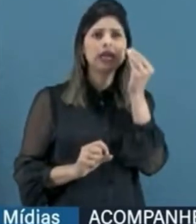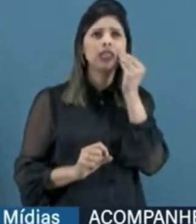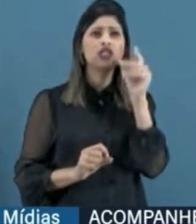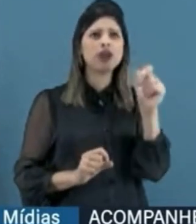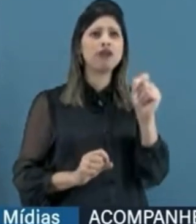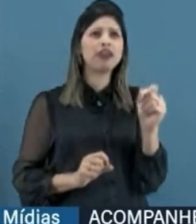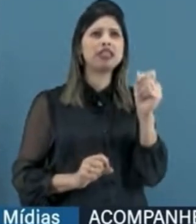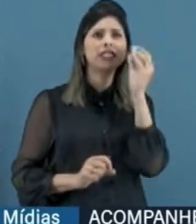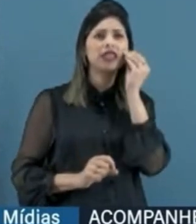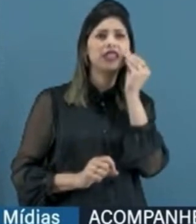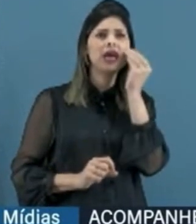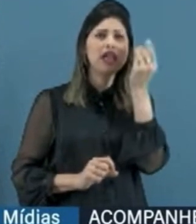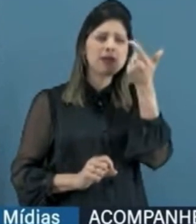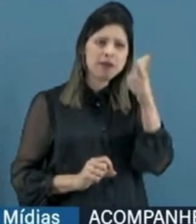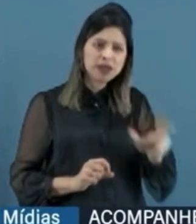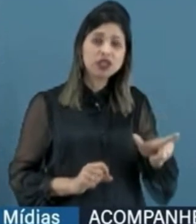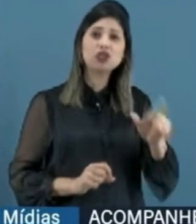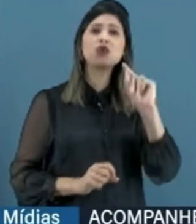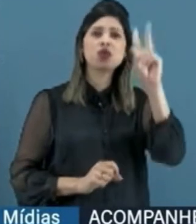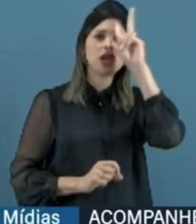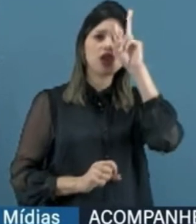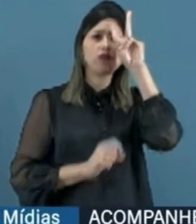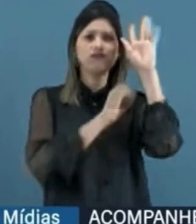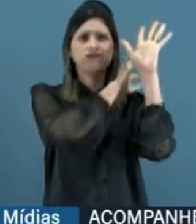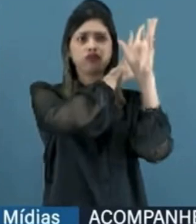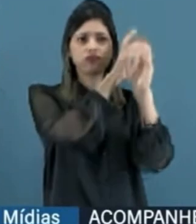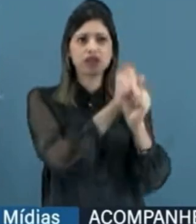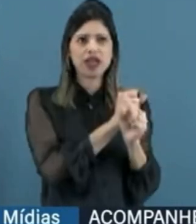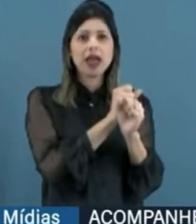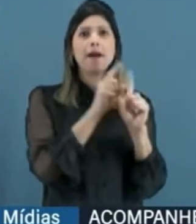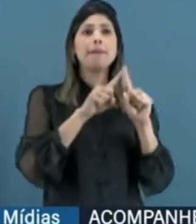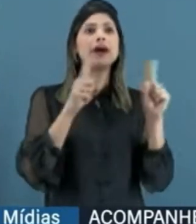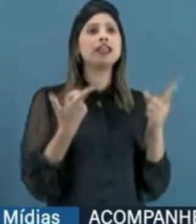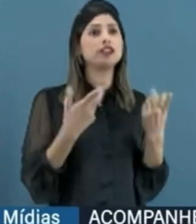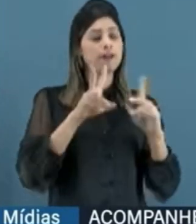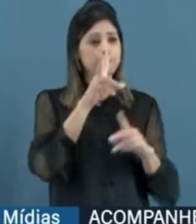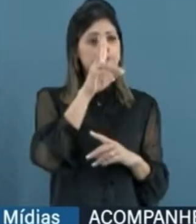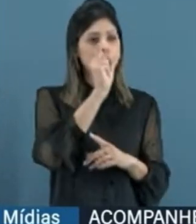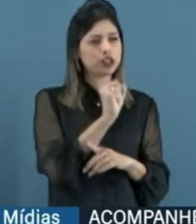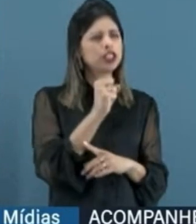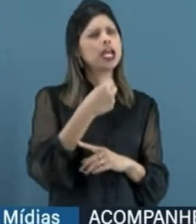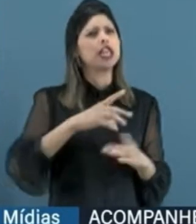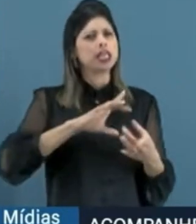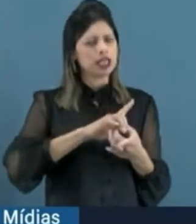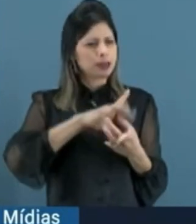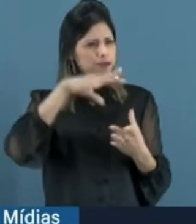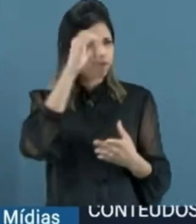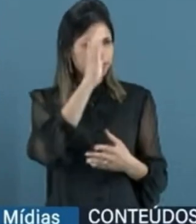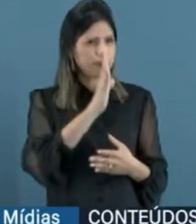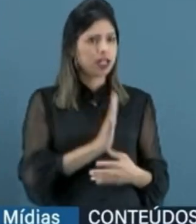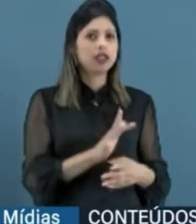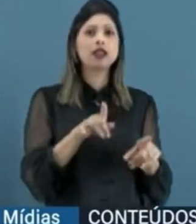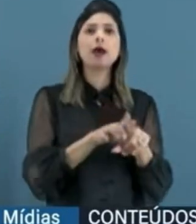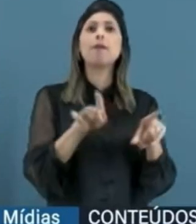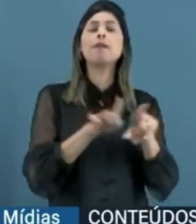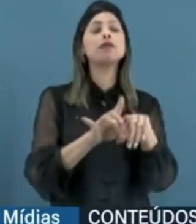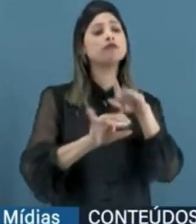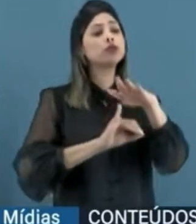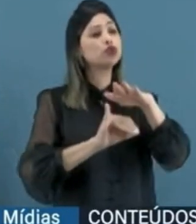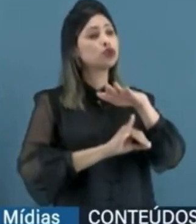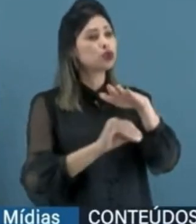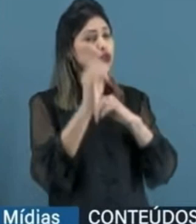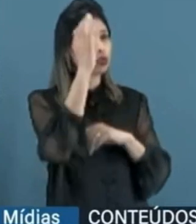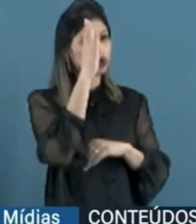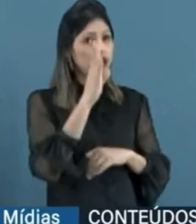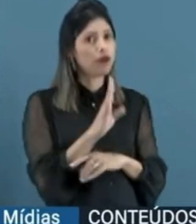repetir a história, mas que graças ao fortalecimento da democracia brasileira, às instituições brasileiras,